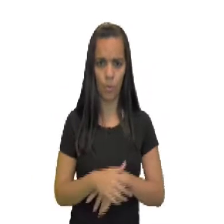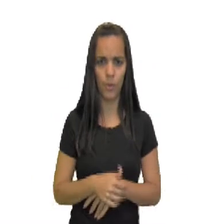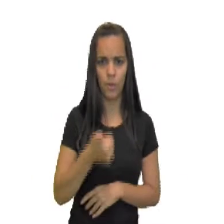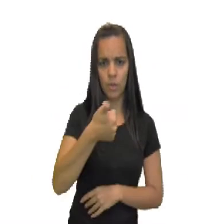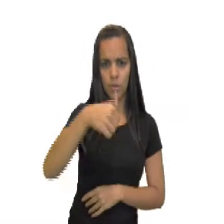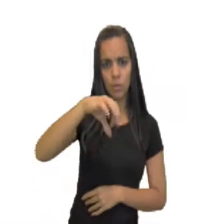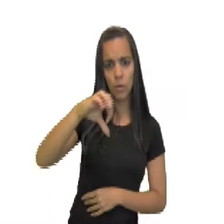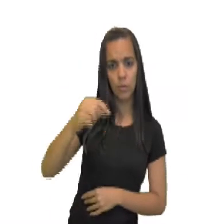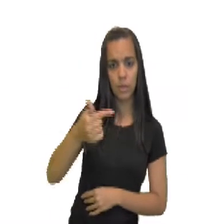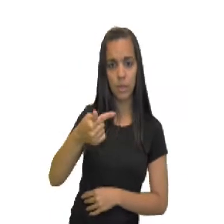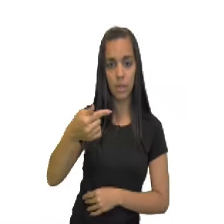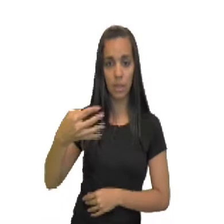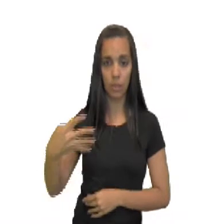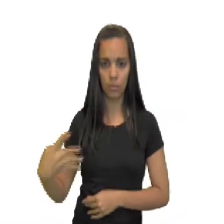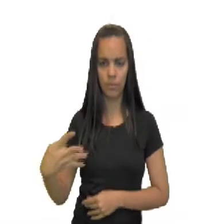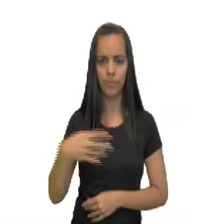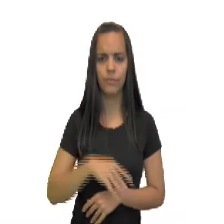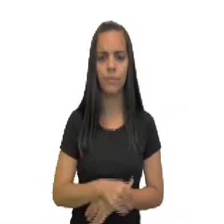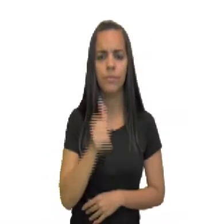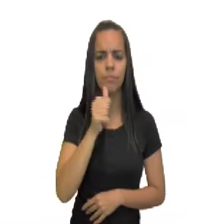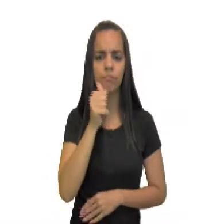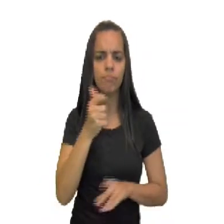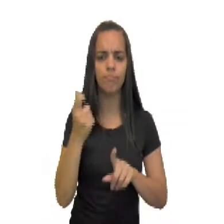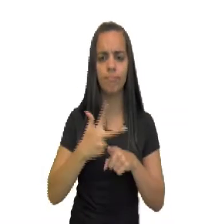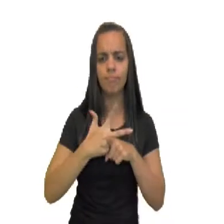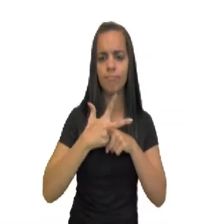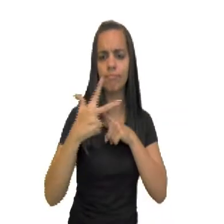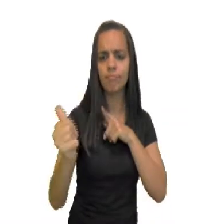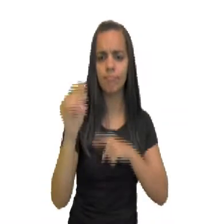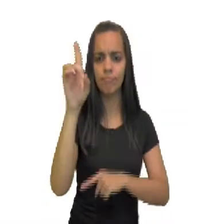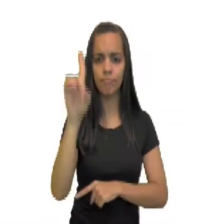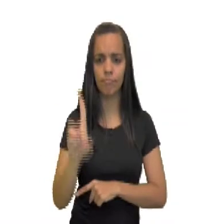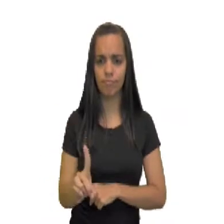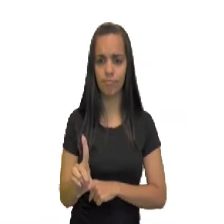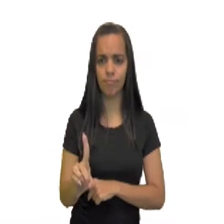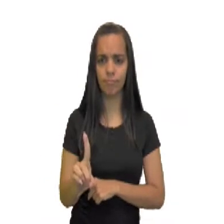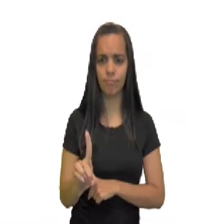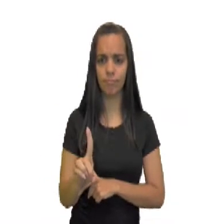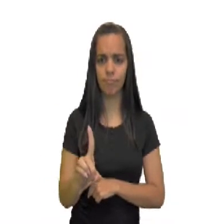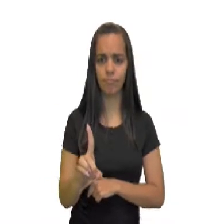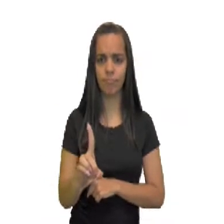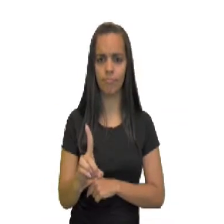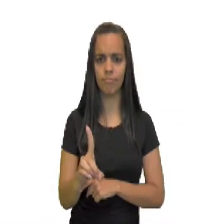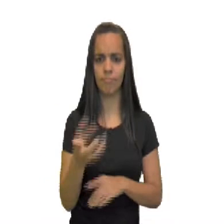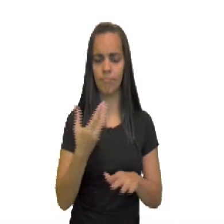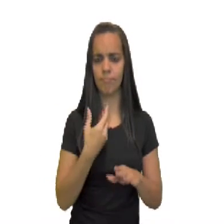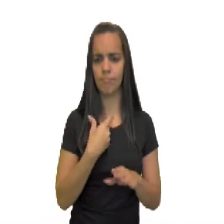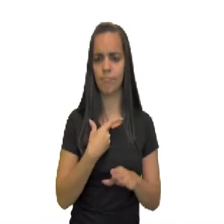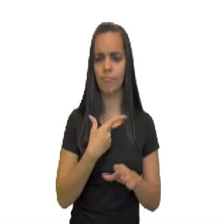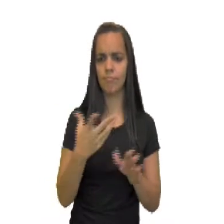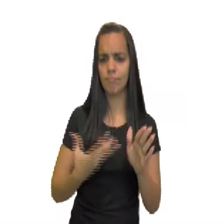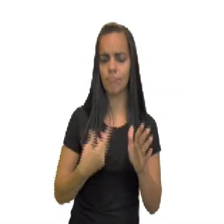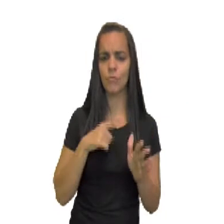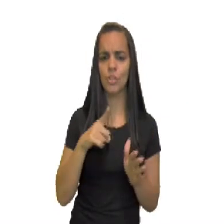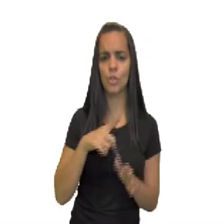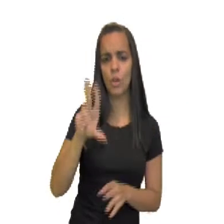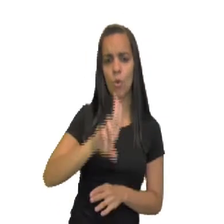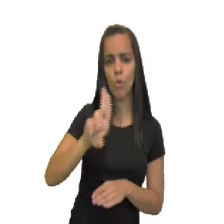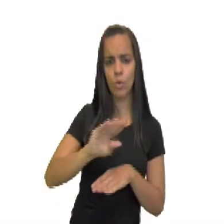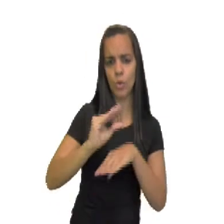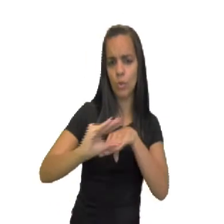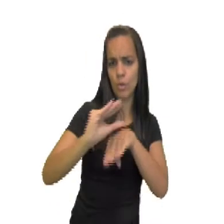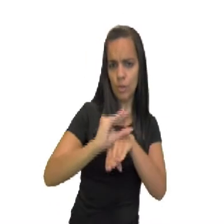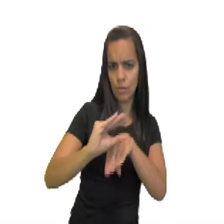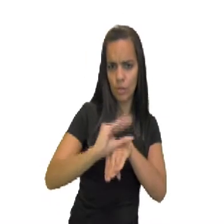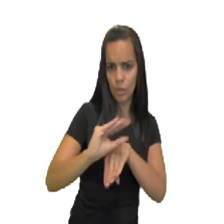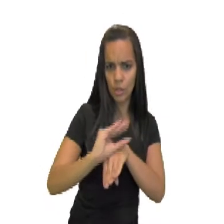Em 1974, as mulheres conquistam o direito de portarem um cartão de crédito, mesmo